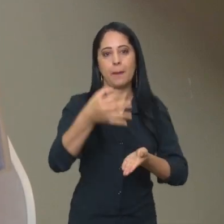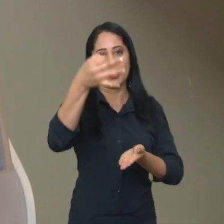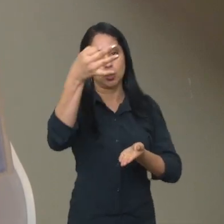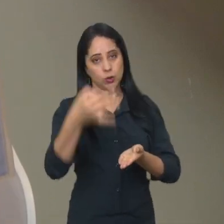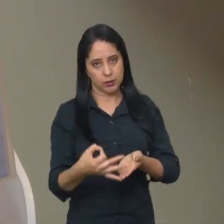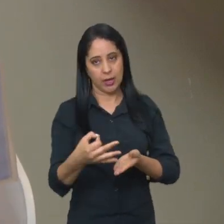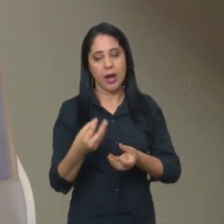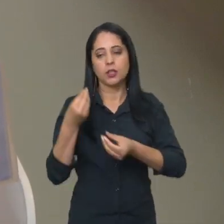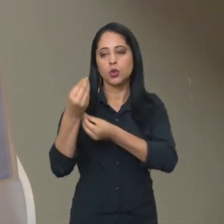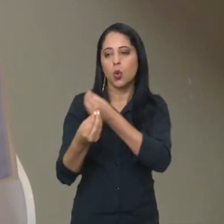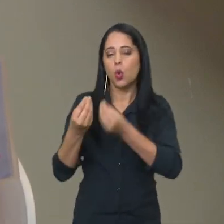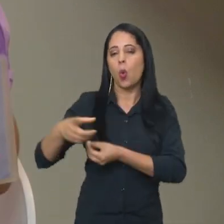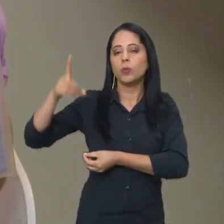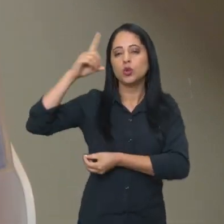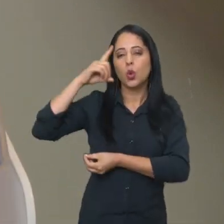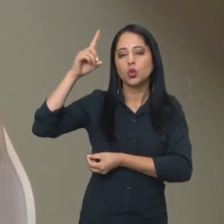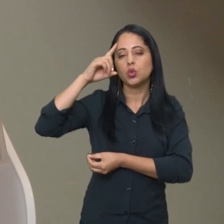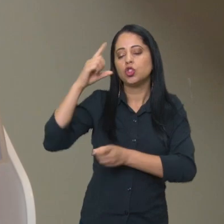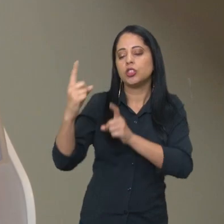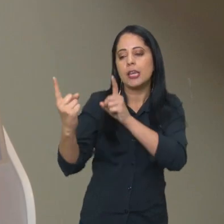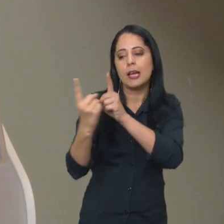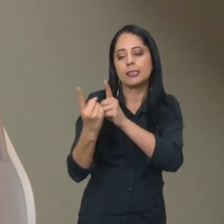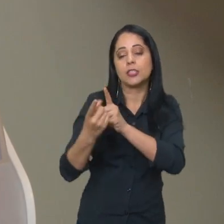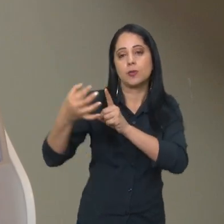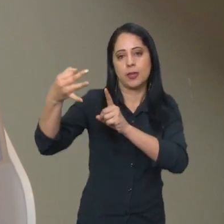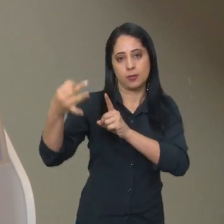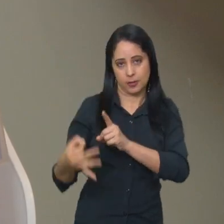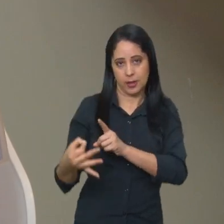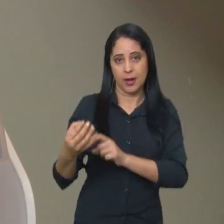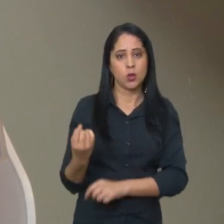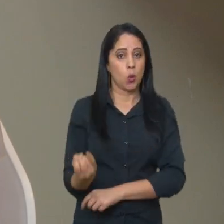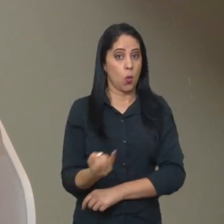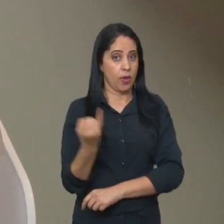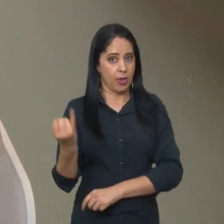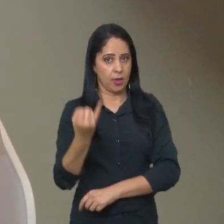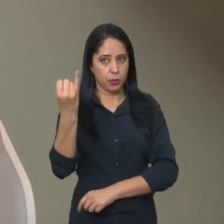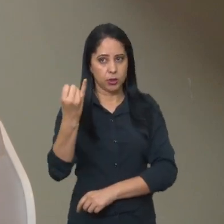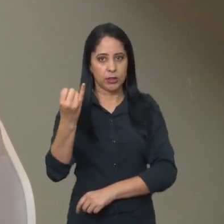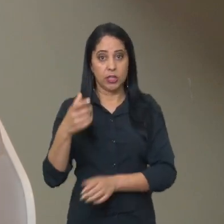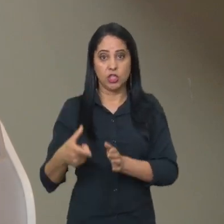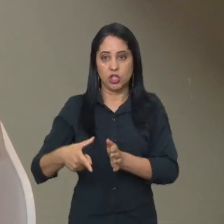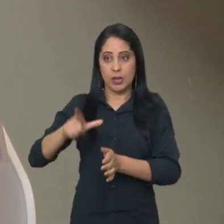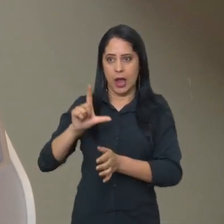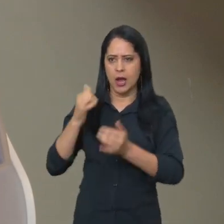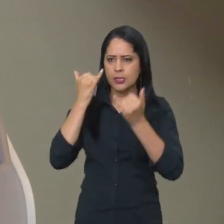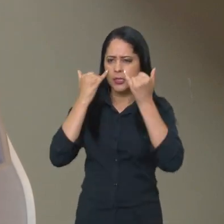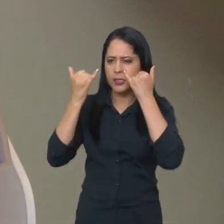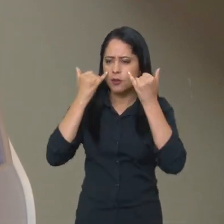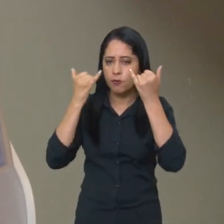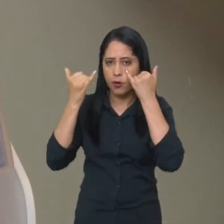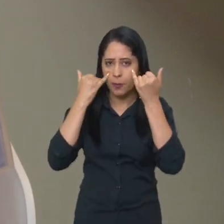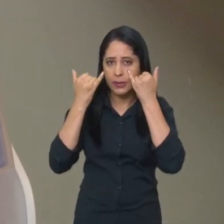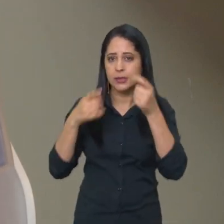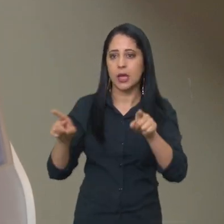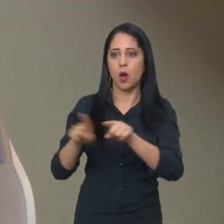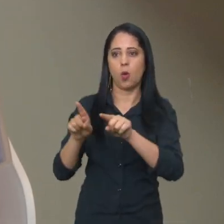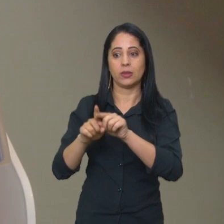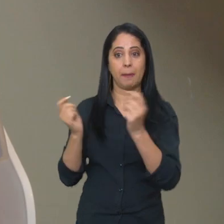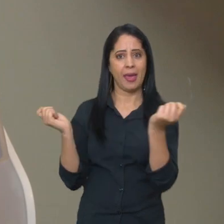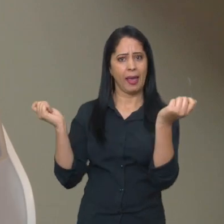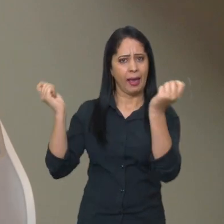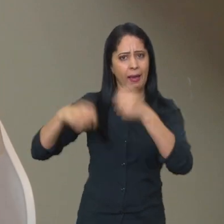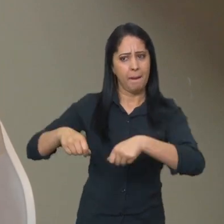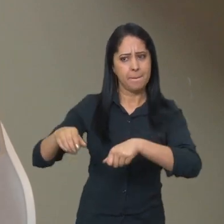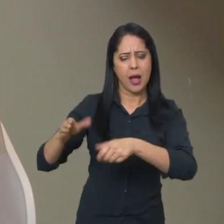trato diário do paciente, e é importante ter em mente também que a informação precisa, a capacitação no tratamento